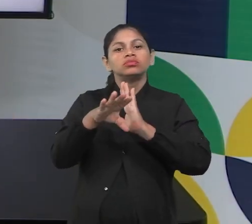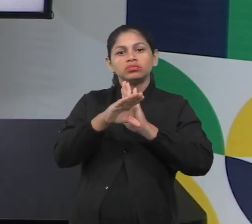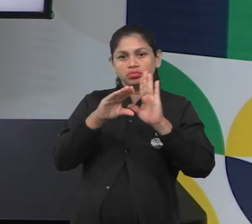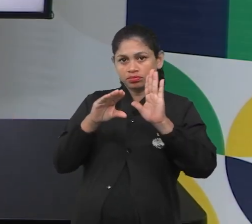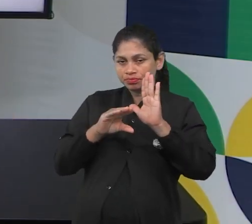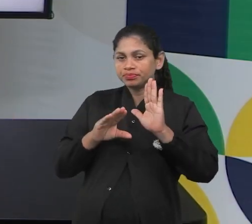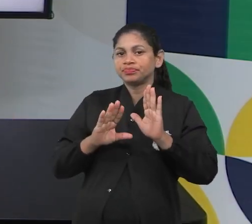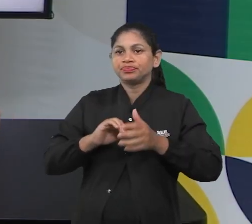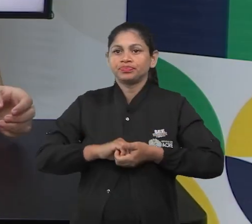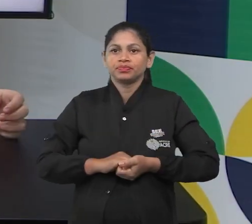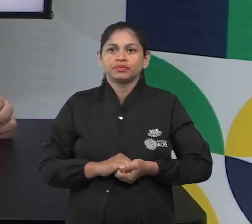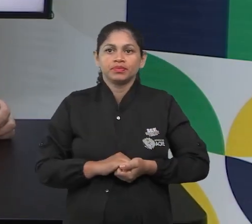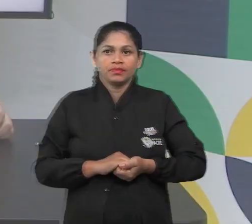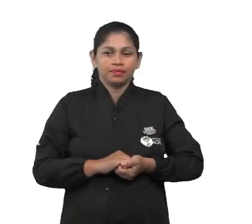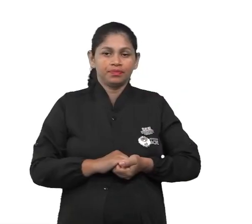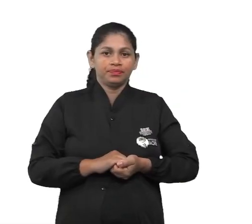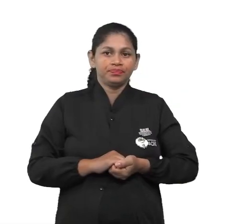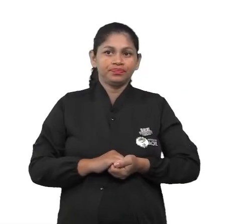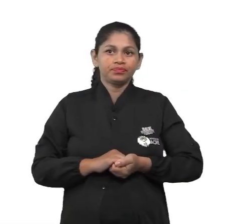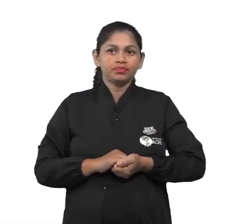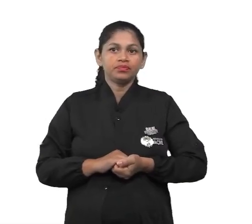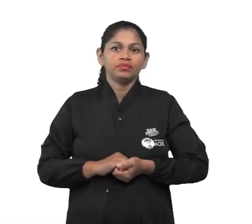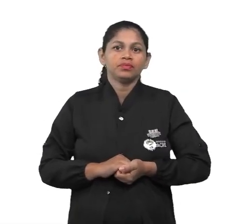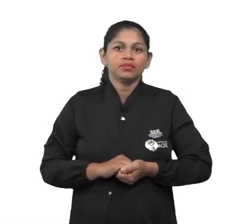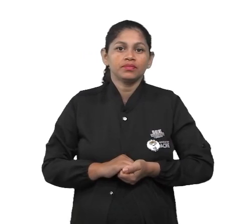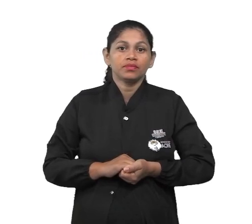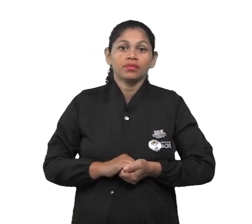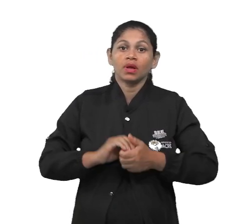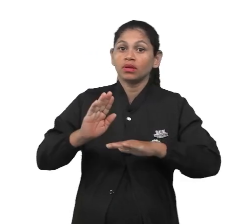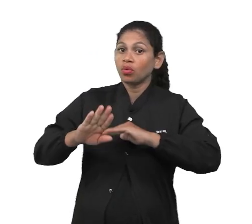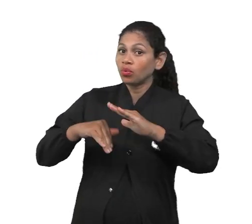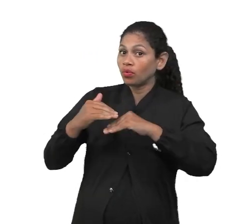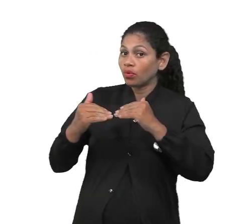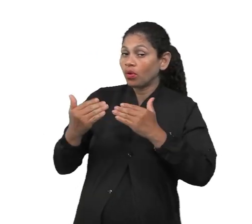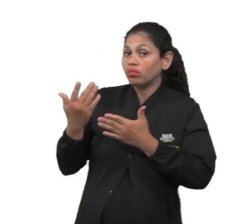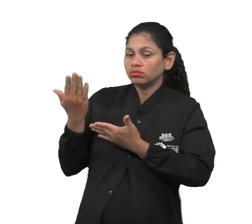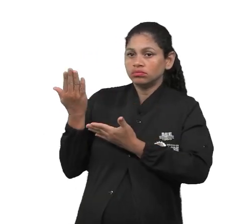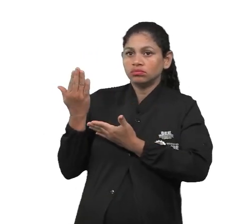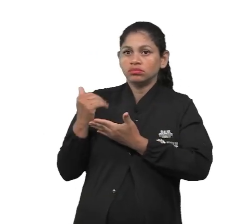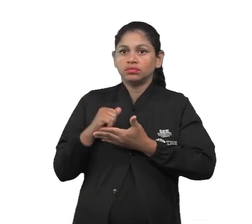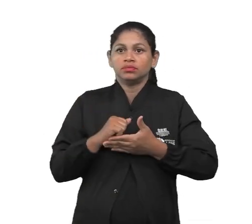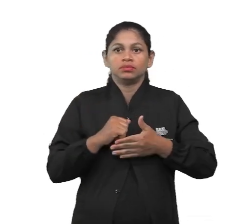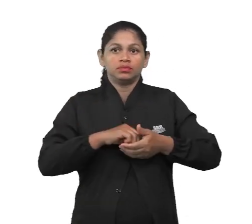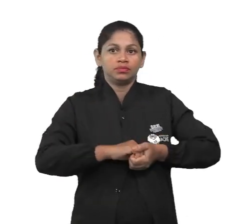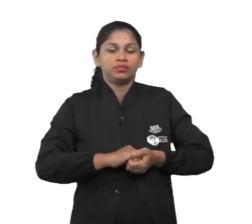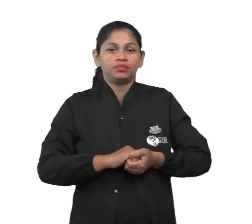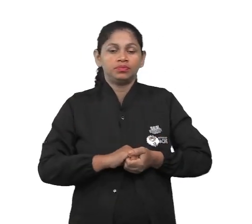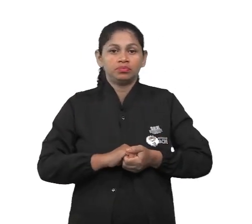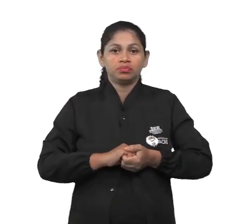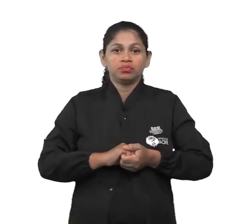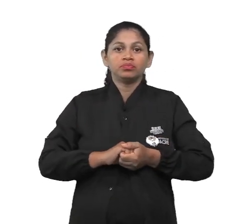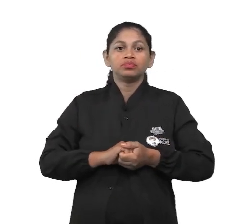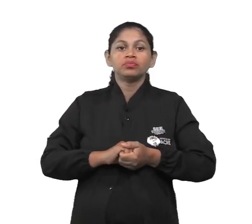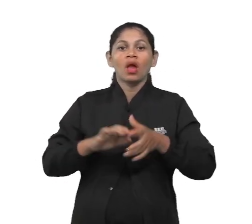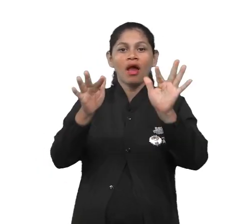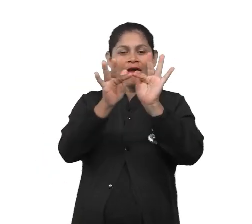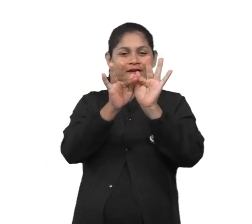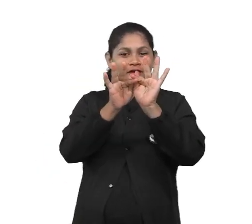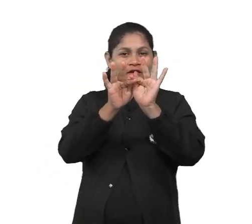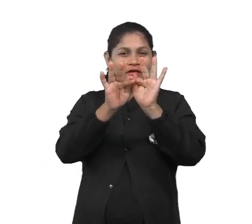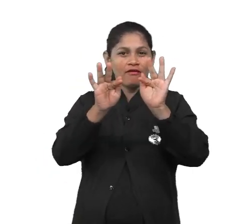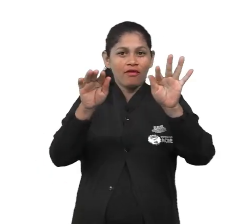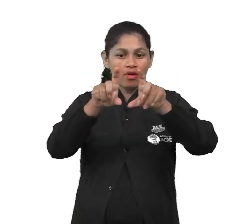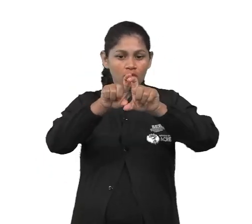um pouquinho sobre o desenvolvimento. Então, ó, desenvolvimento. Primeiro, tópico frasal, que é a